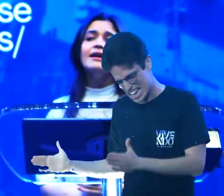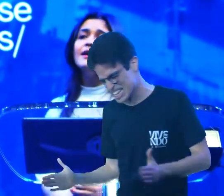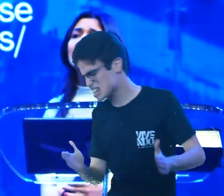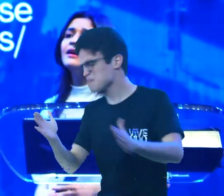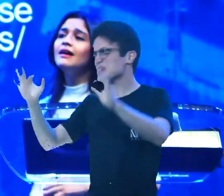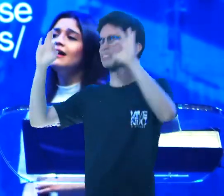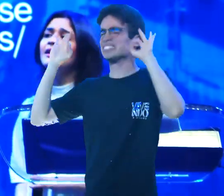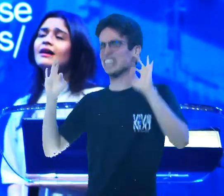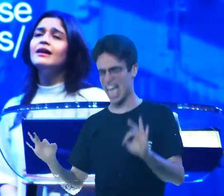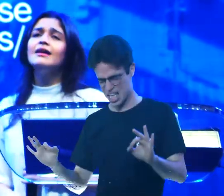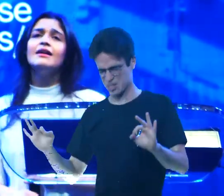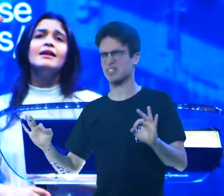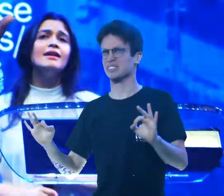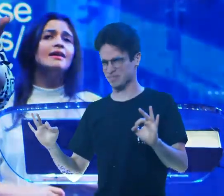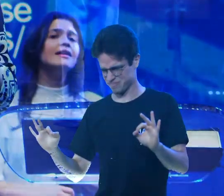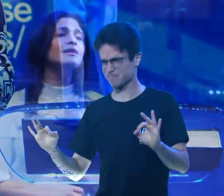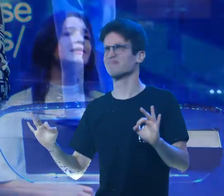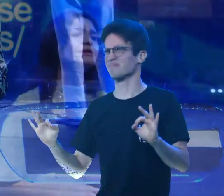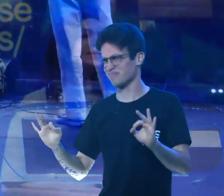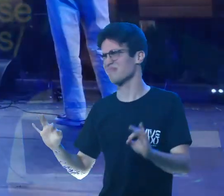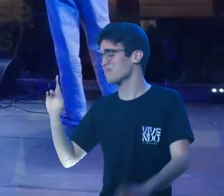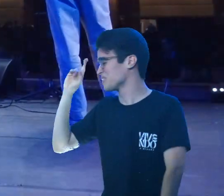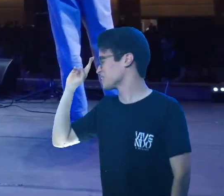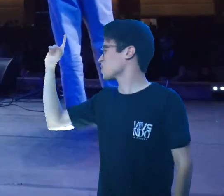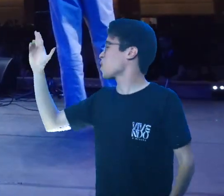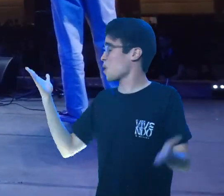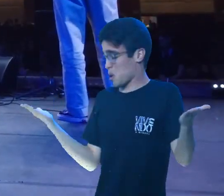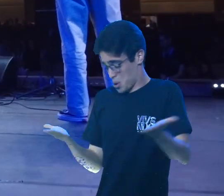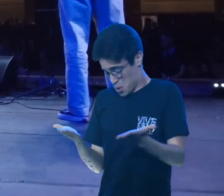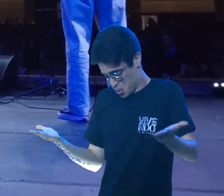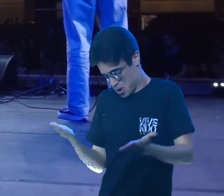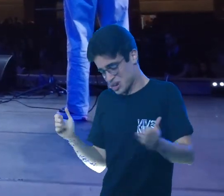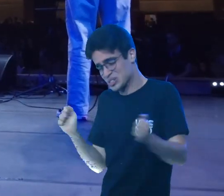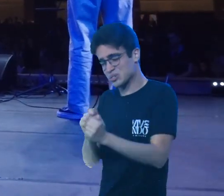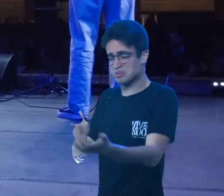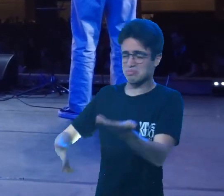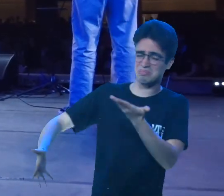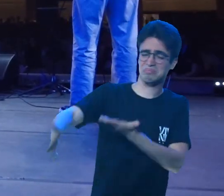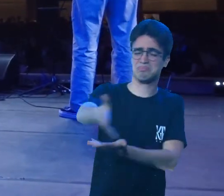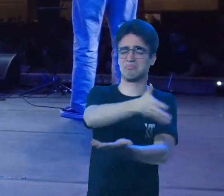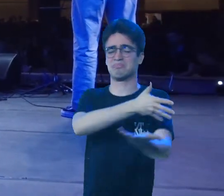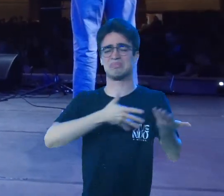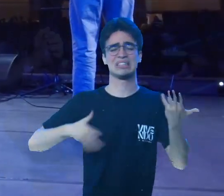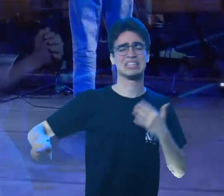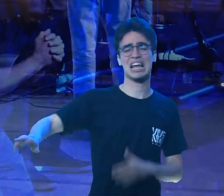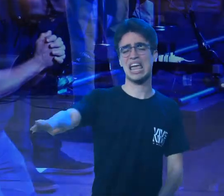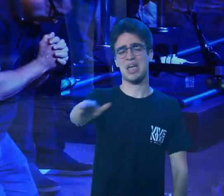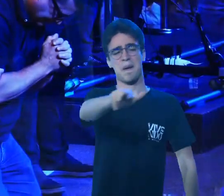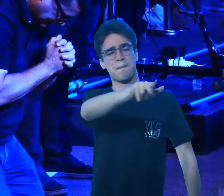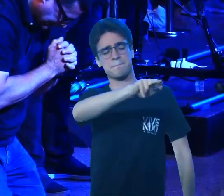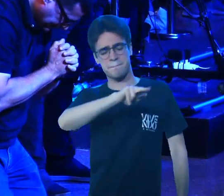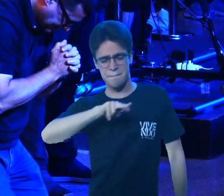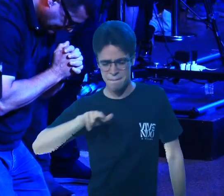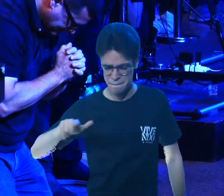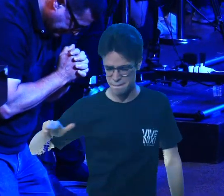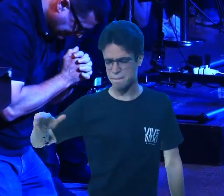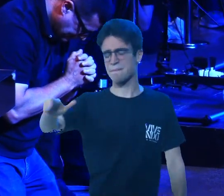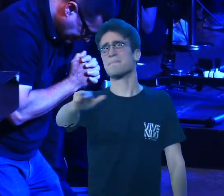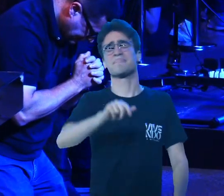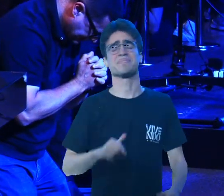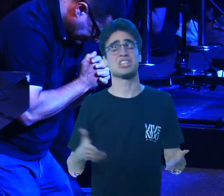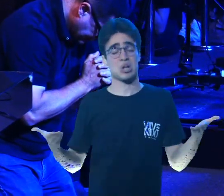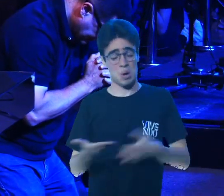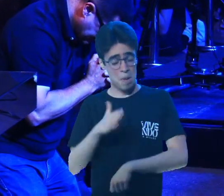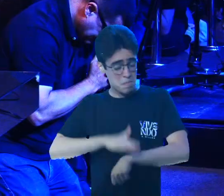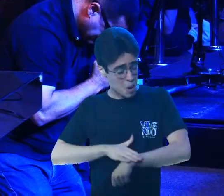caminho. Senhor, eu estou junto com os meus irmãos agora, Senhor. Nós estamos num tempo